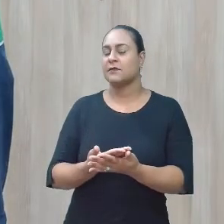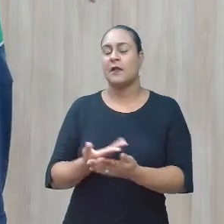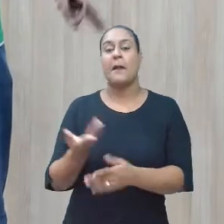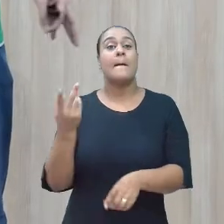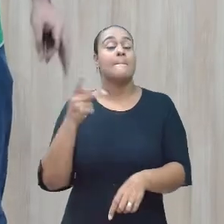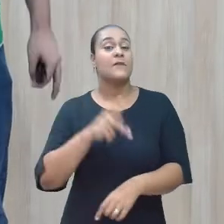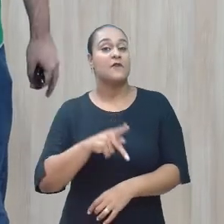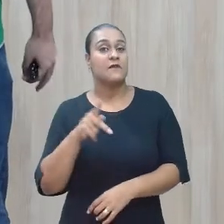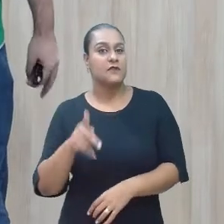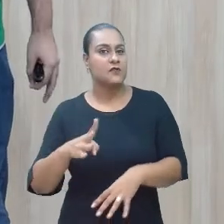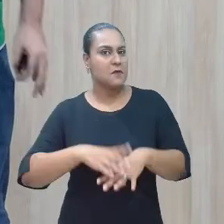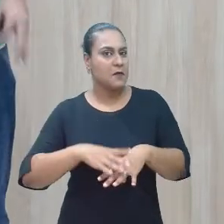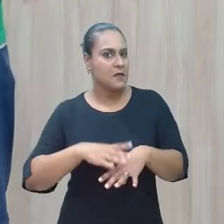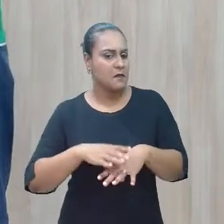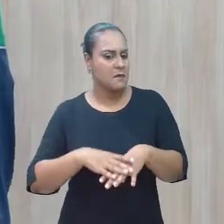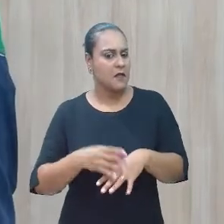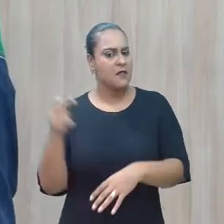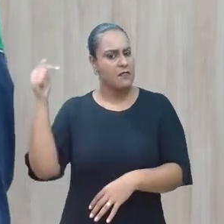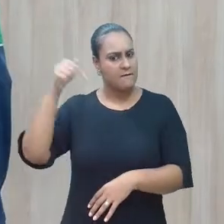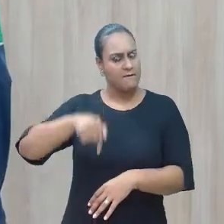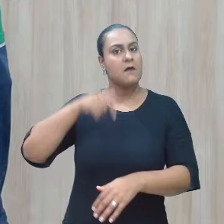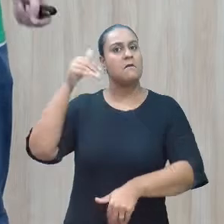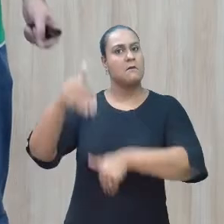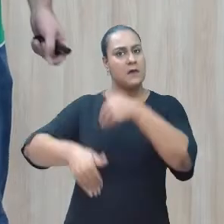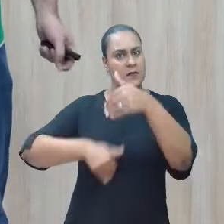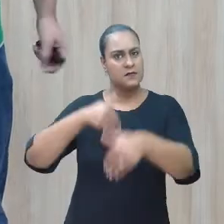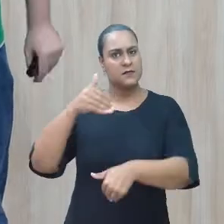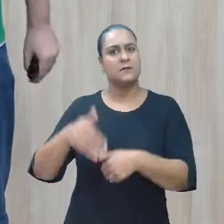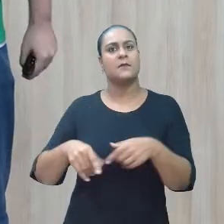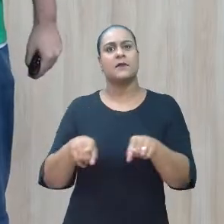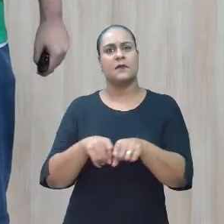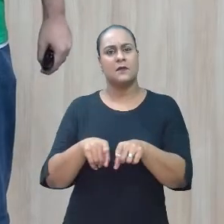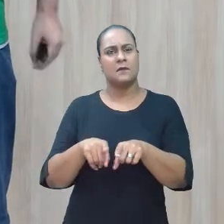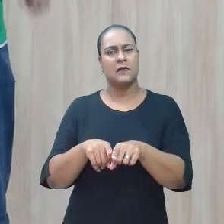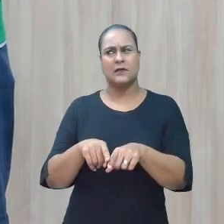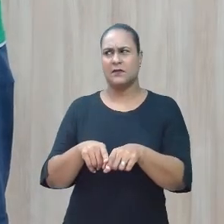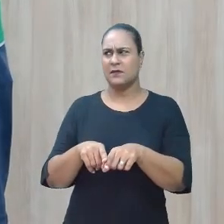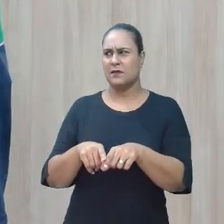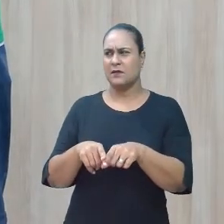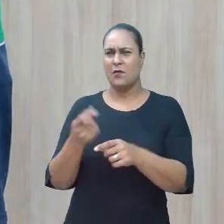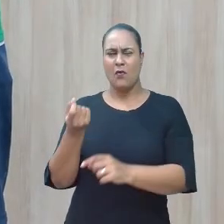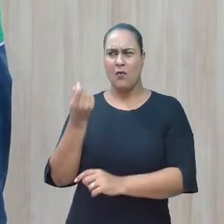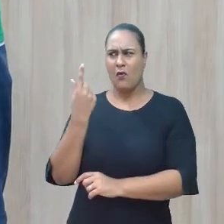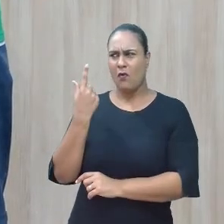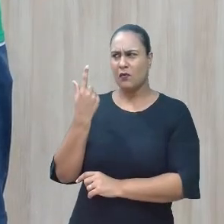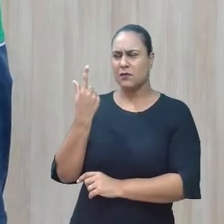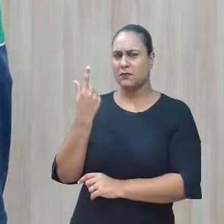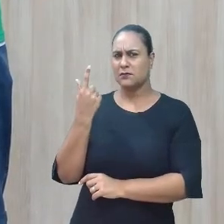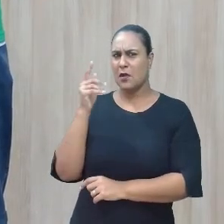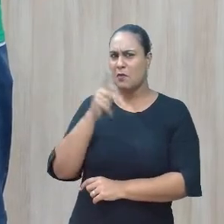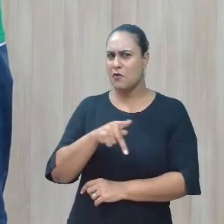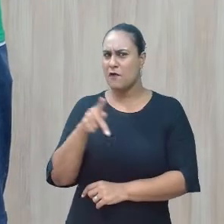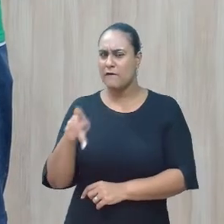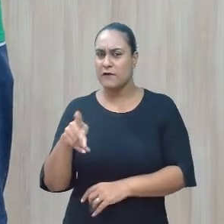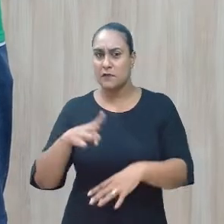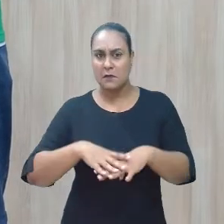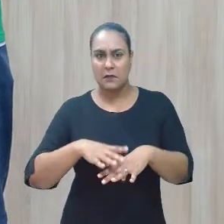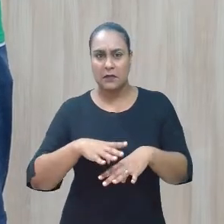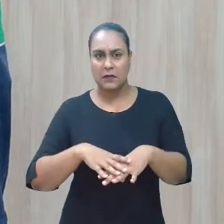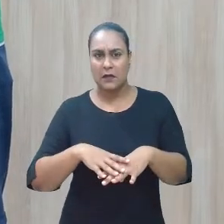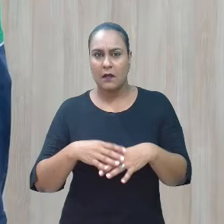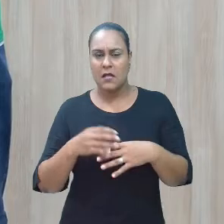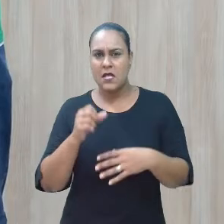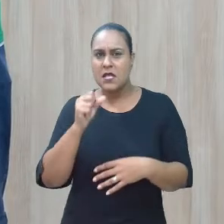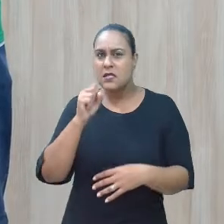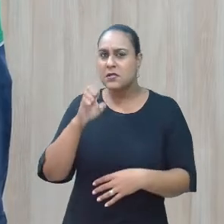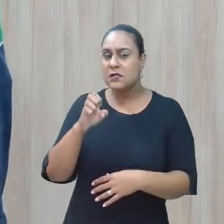que vai entrar junto com a gente aqui daqui a pouco, fez: oxente, é sim, professora. Se você lê uma questão e não consegue